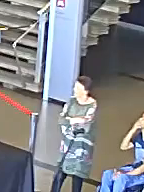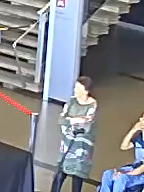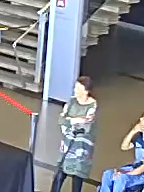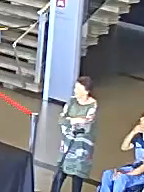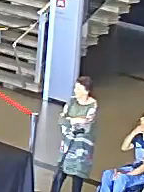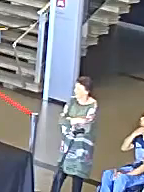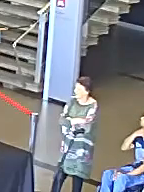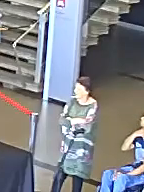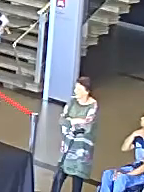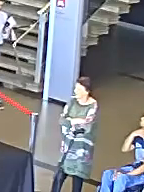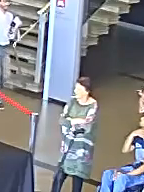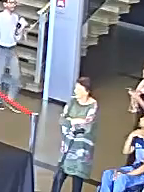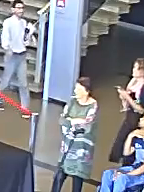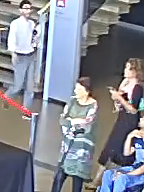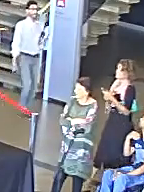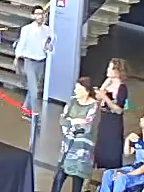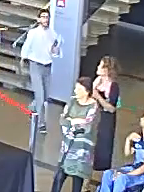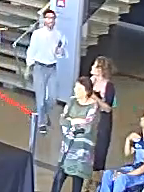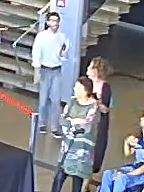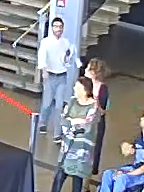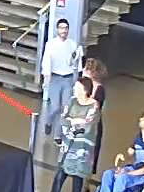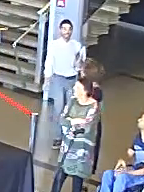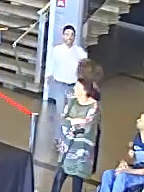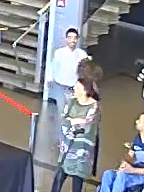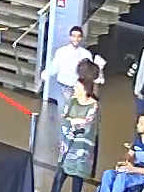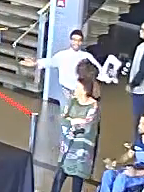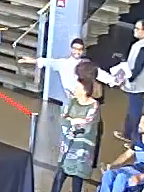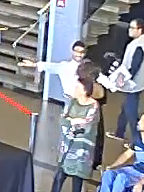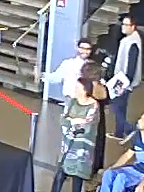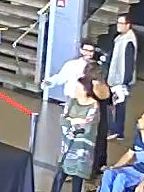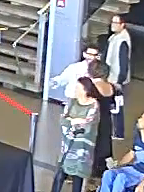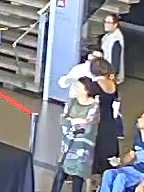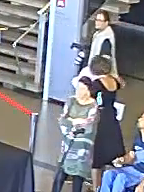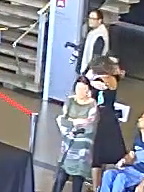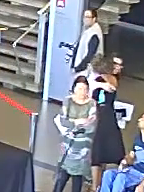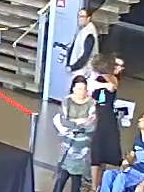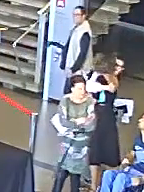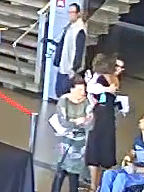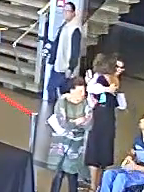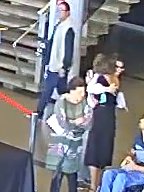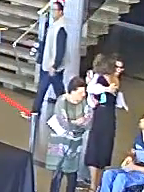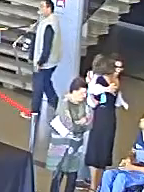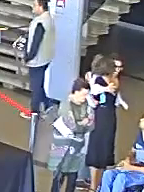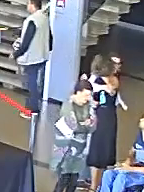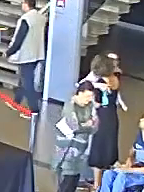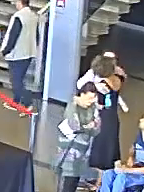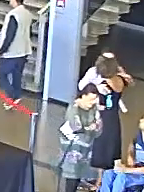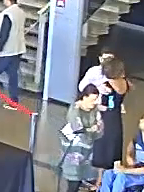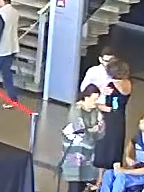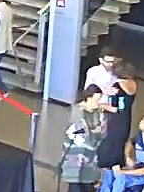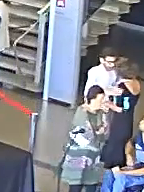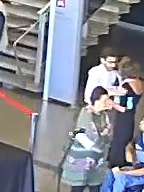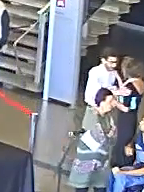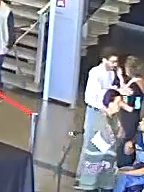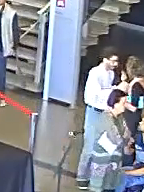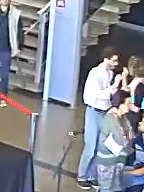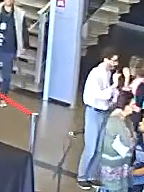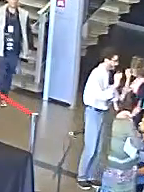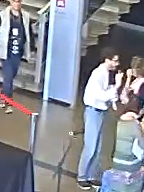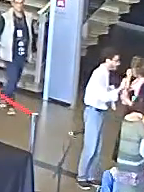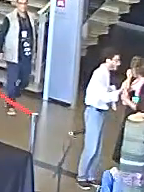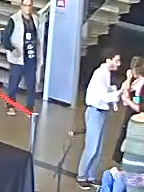adaptado vamos lá o direito à acessibilidade deve ser promovido de forma plena e não podemos mais aceitar